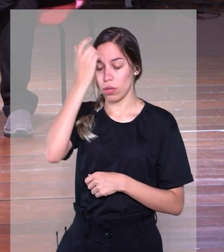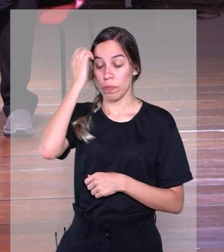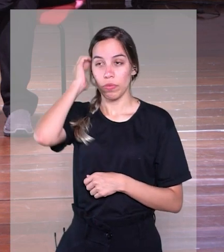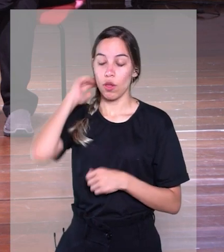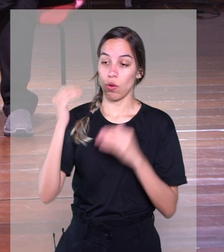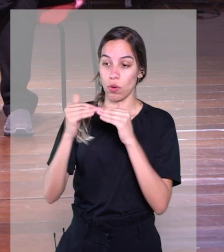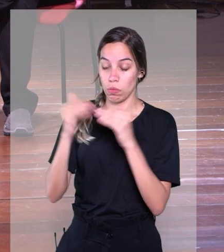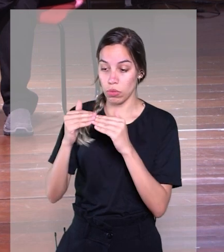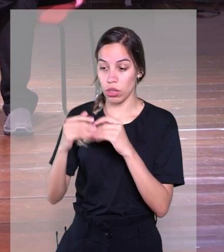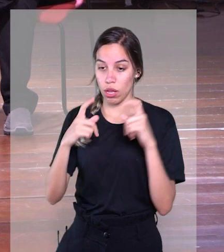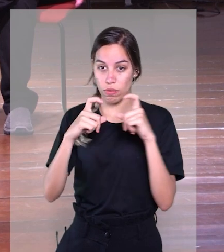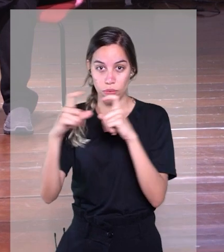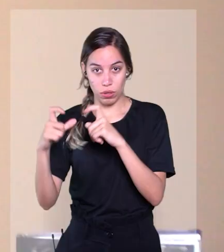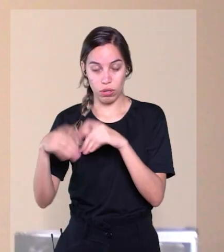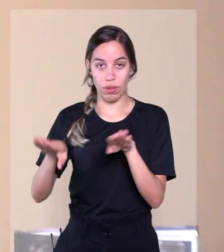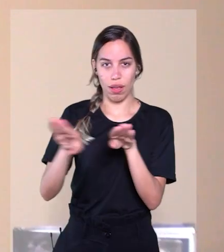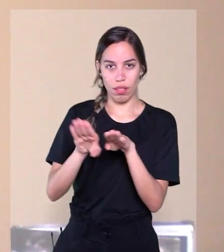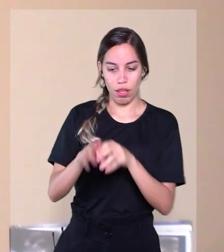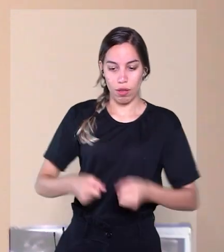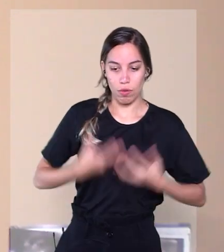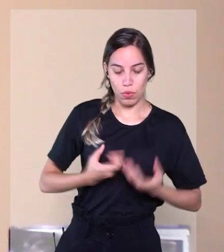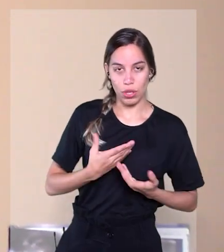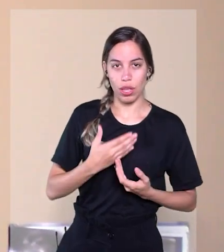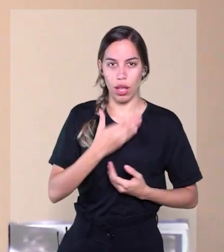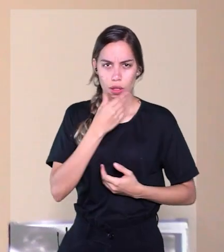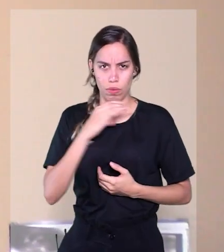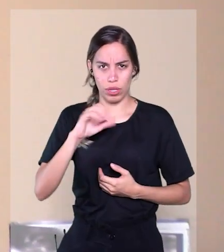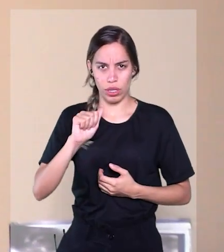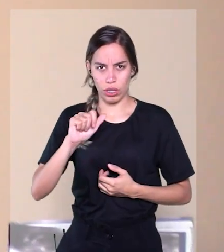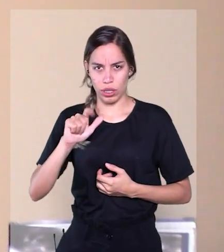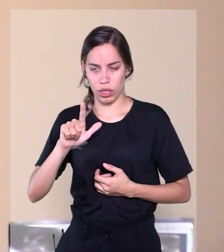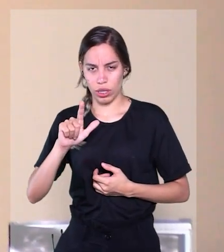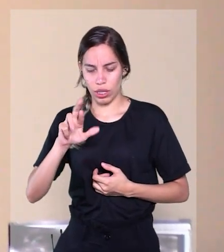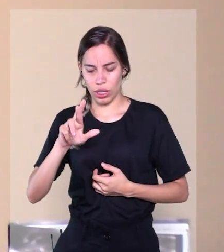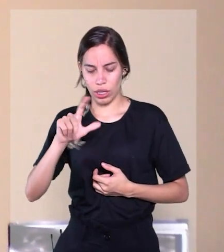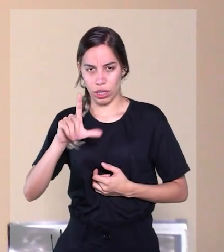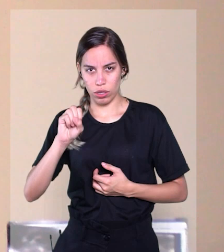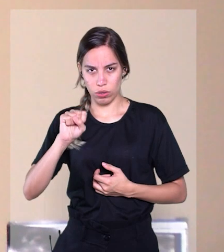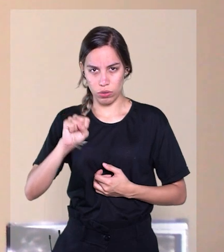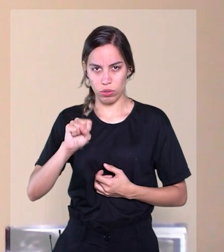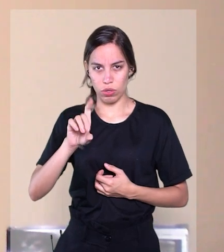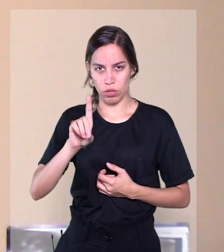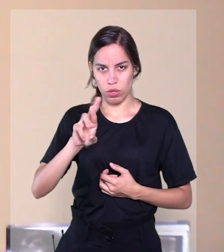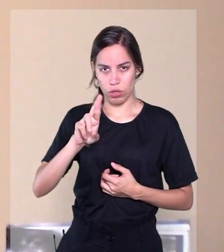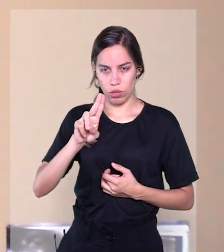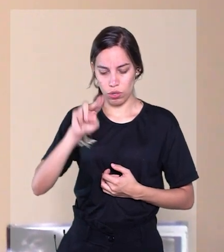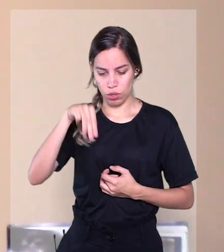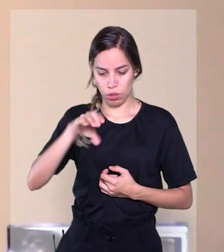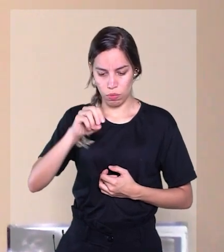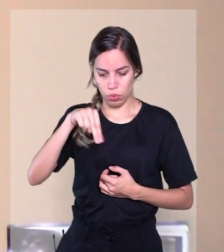poesia do Carlos com as fotografias do Adriano. E isto porque o Carlos tem uma longa história